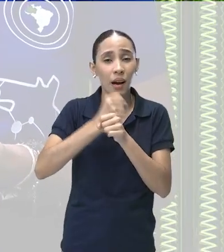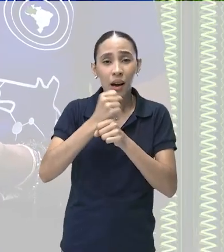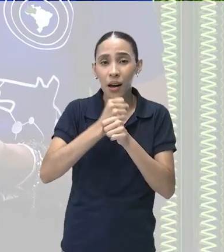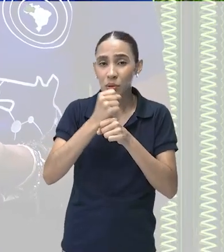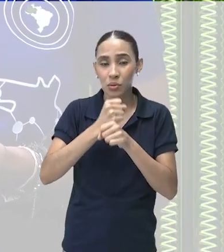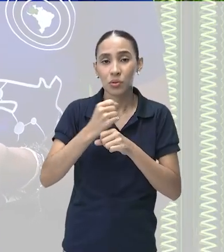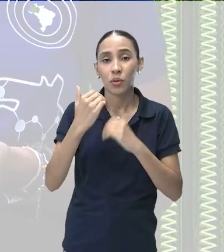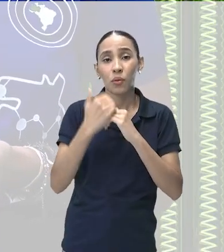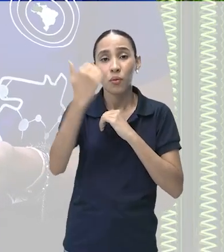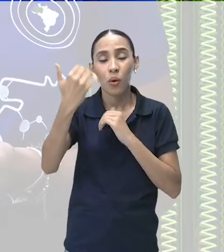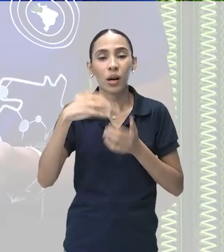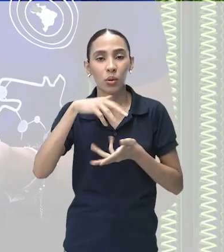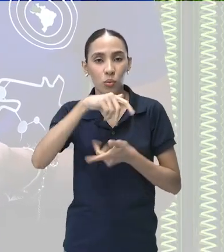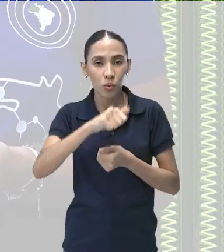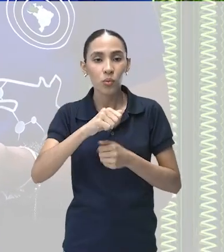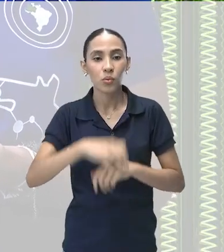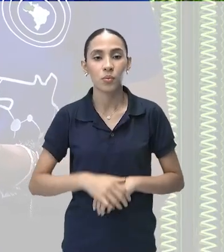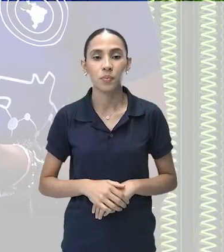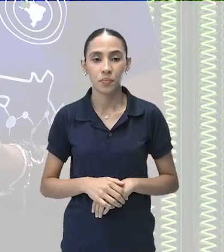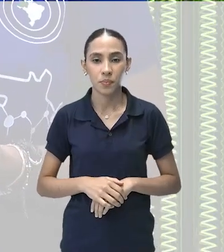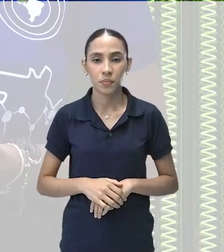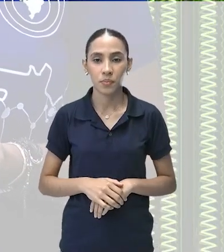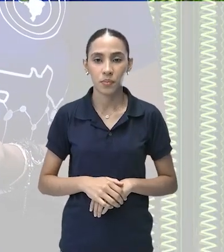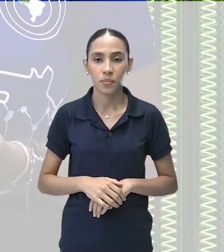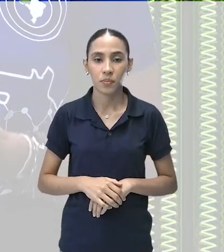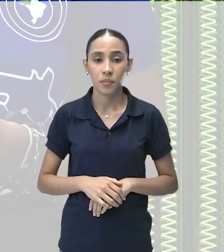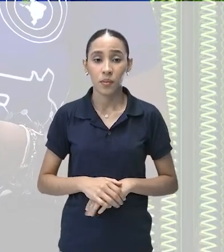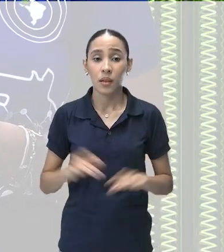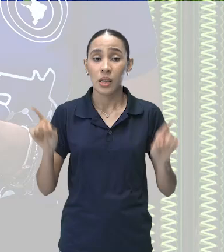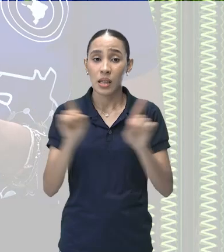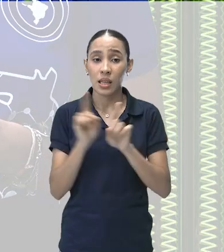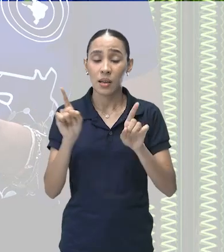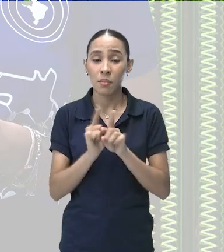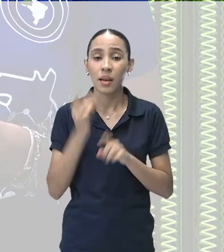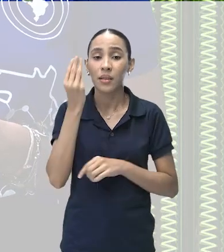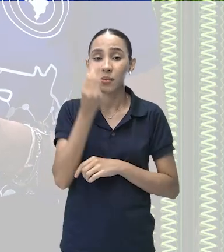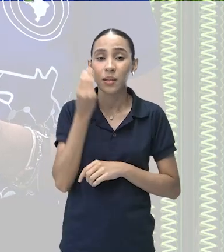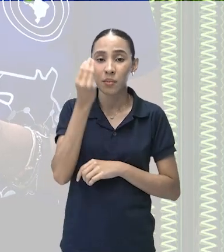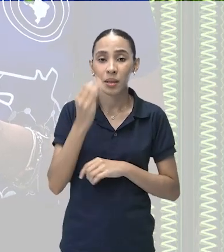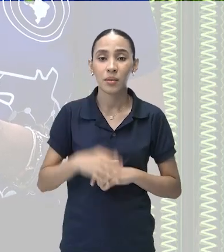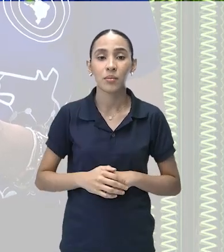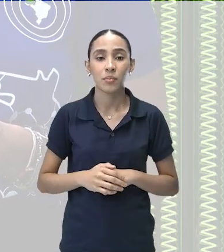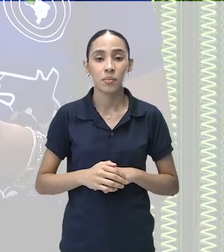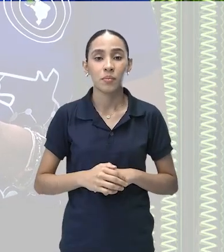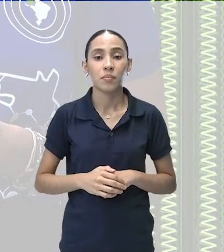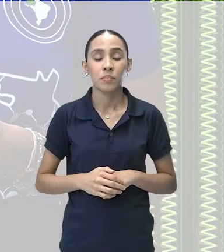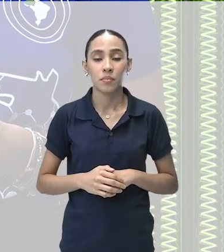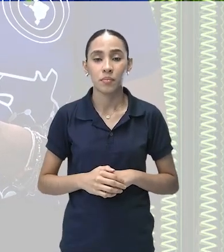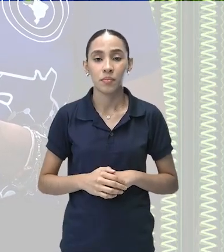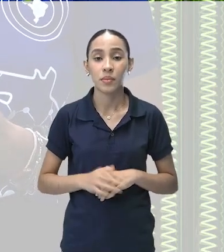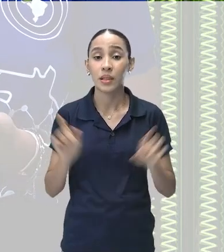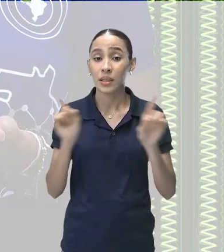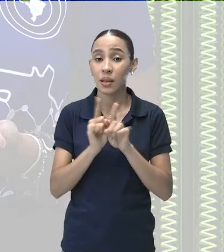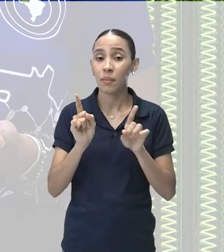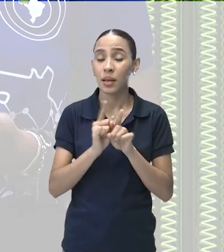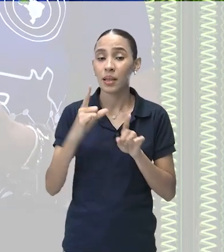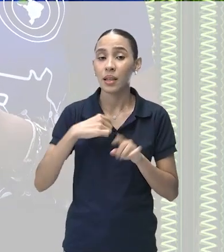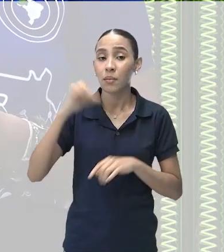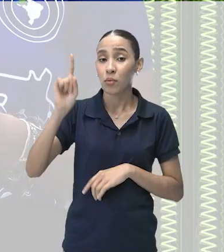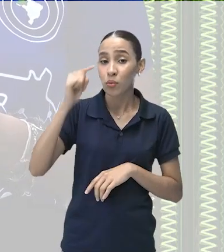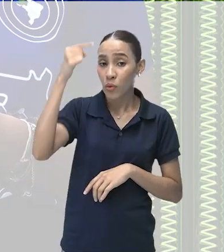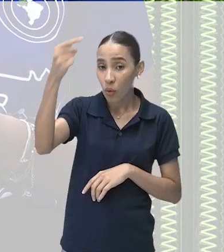períodos vividos fora da Terra. Além desse experimento, nós temos também o